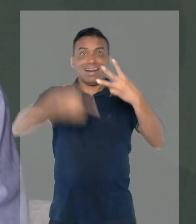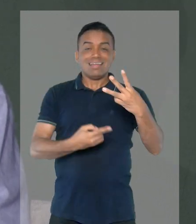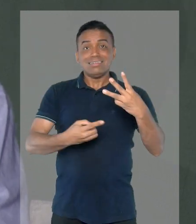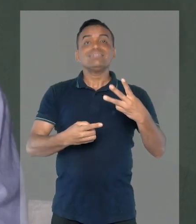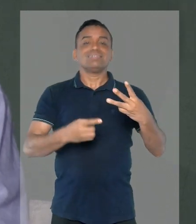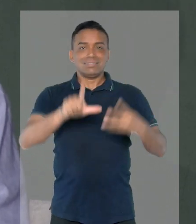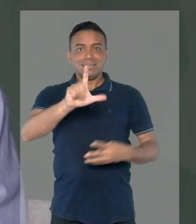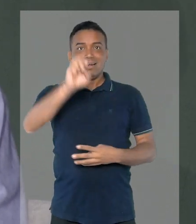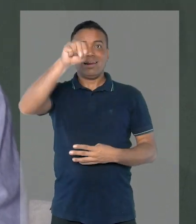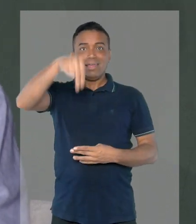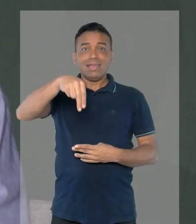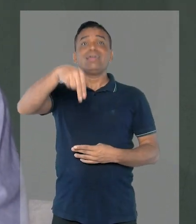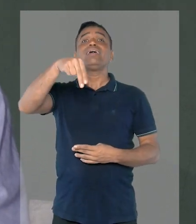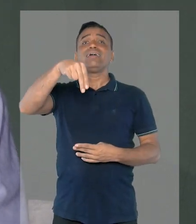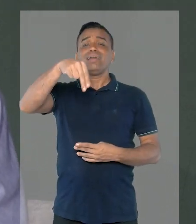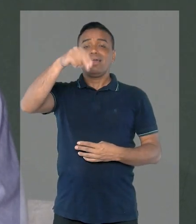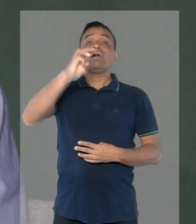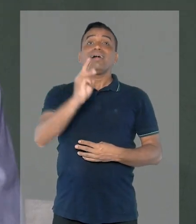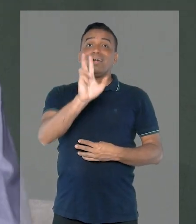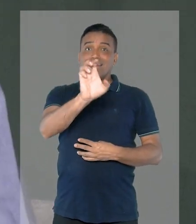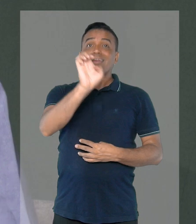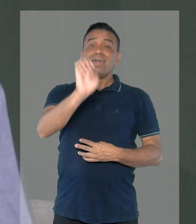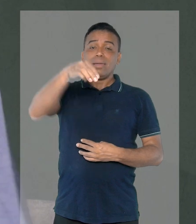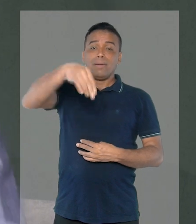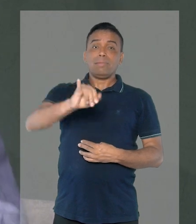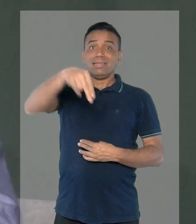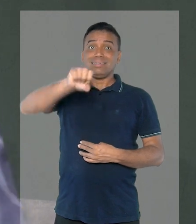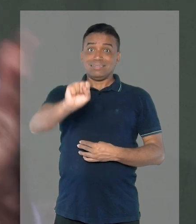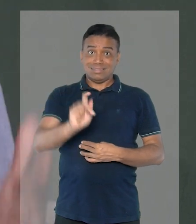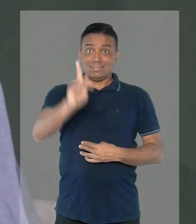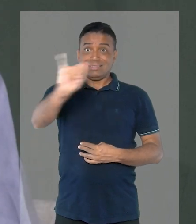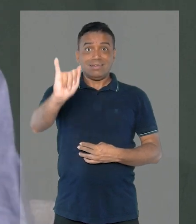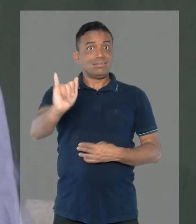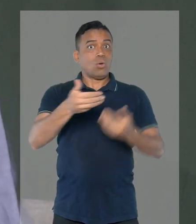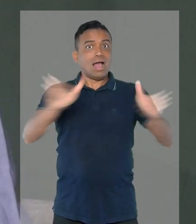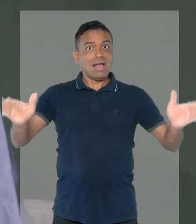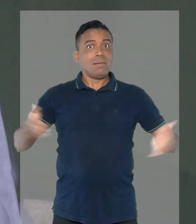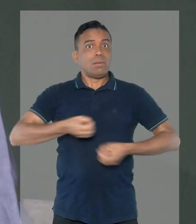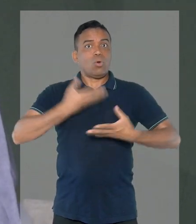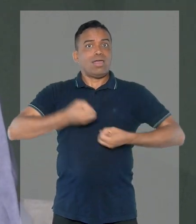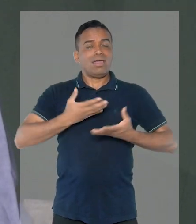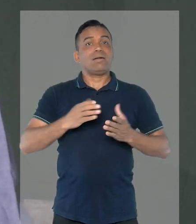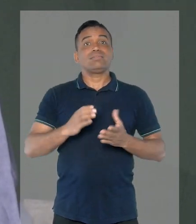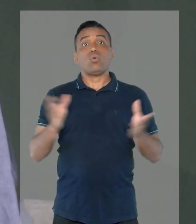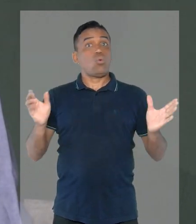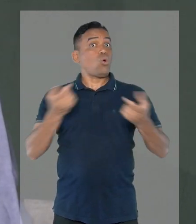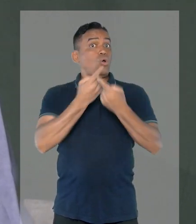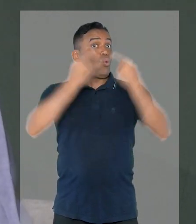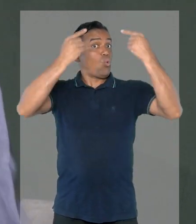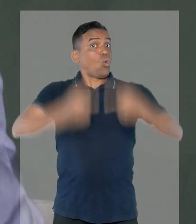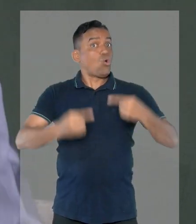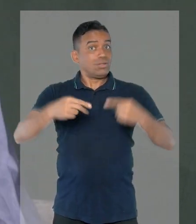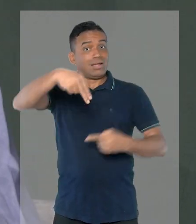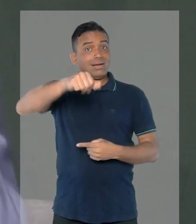ser também uno e múltiplo. Num poema, que é o poema que abre a poética dele, né, que é o Contra Narciso, ele